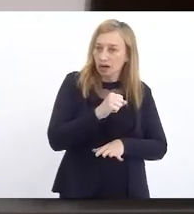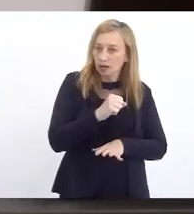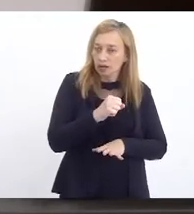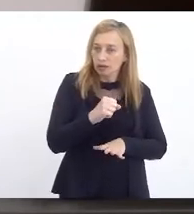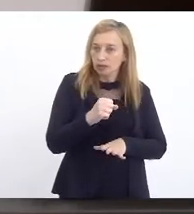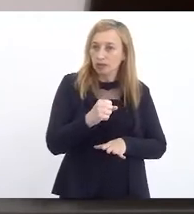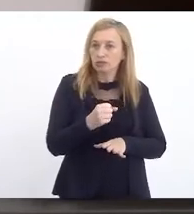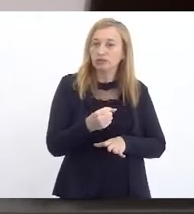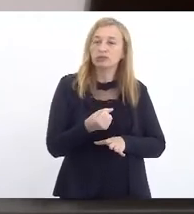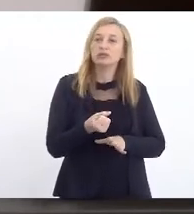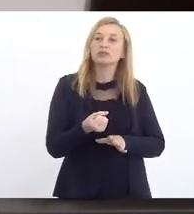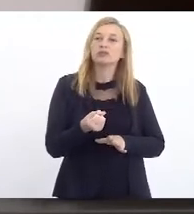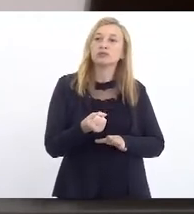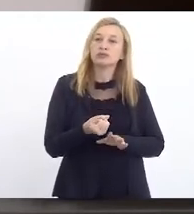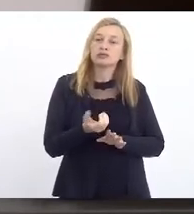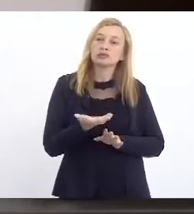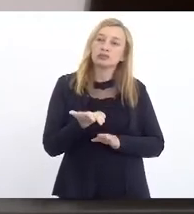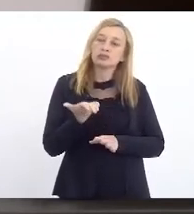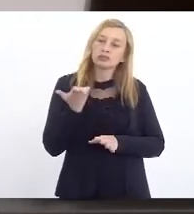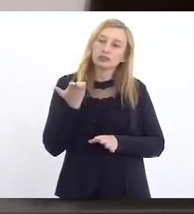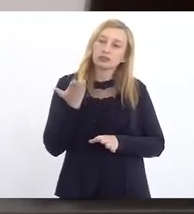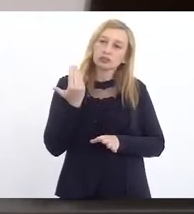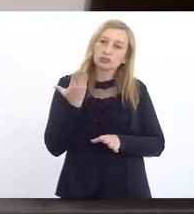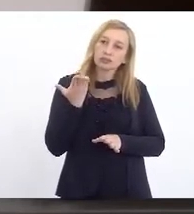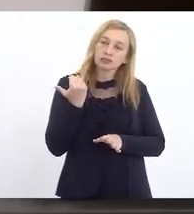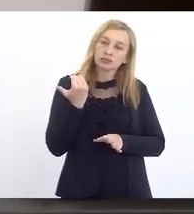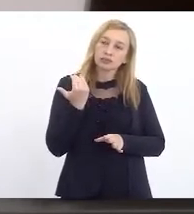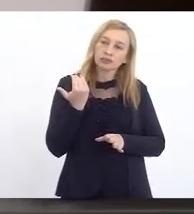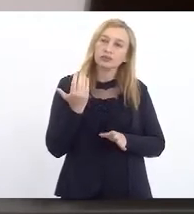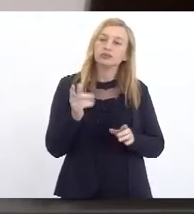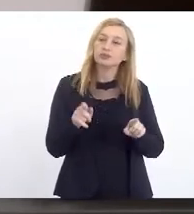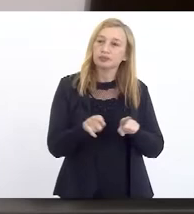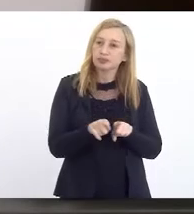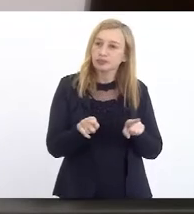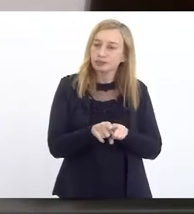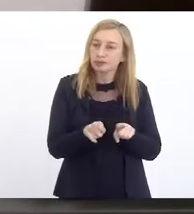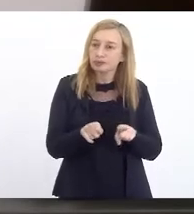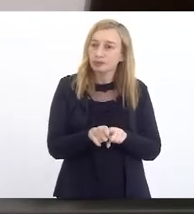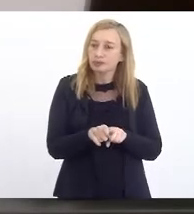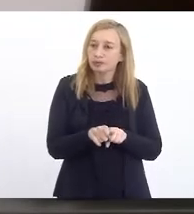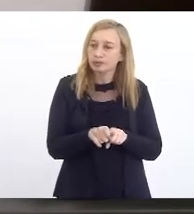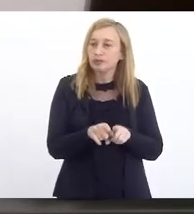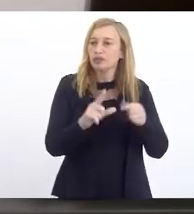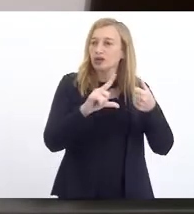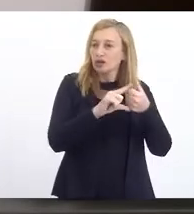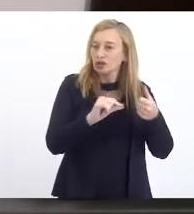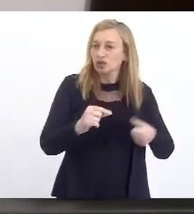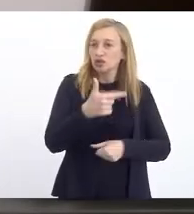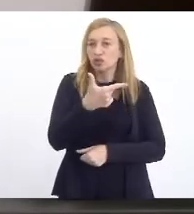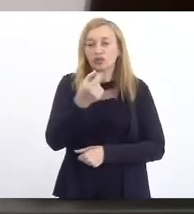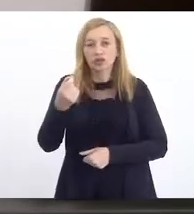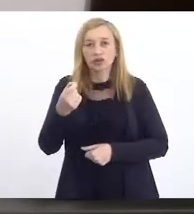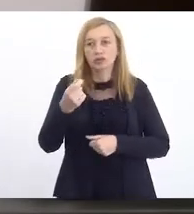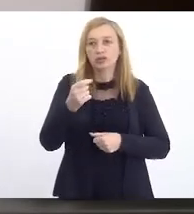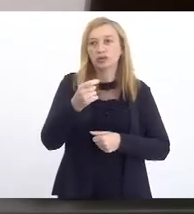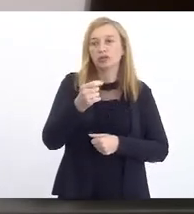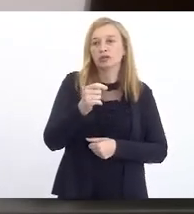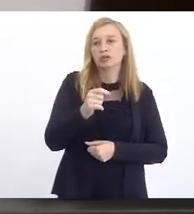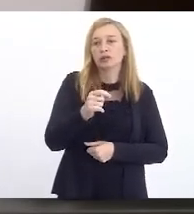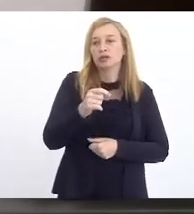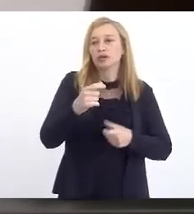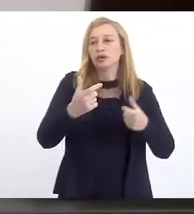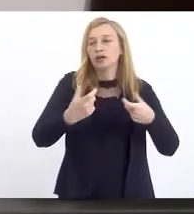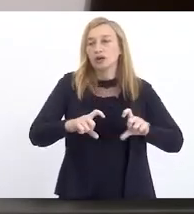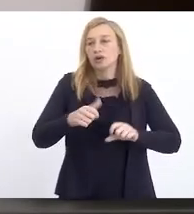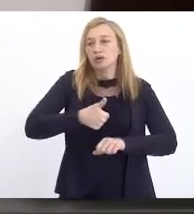anterior, com a compensação financeira de que trata o artigo 20, parágrafo 1º da Constituição